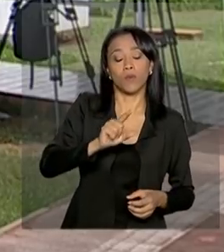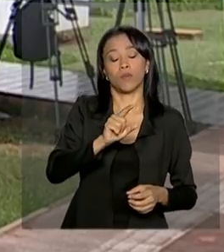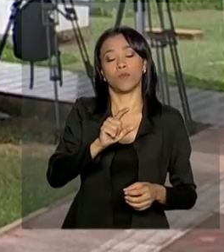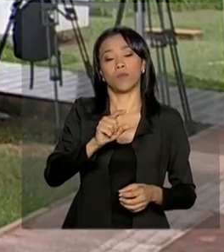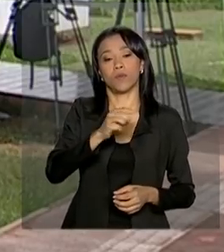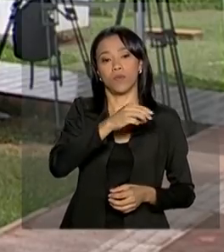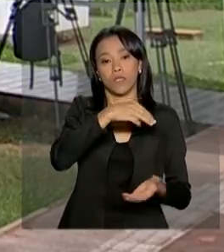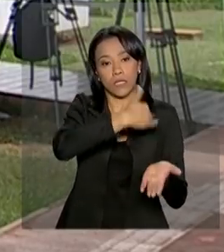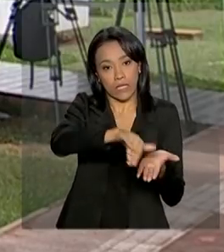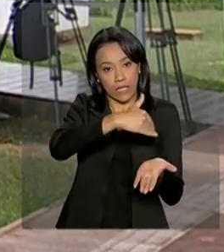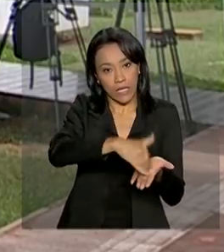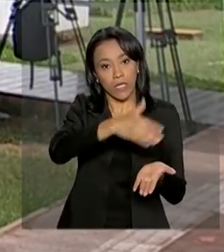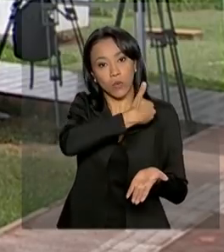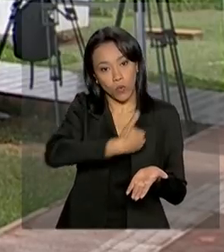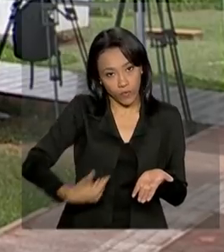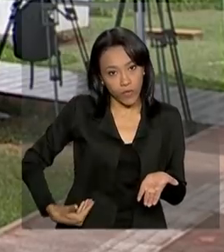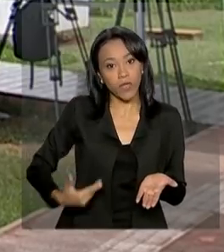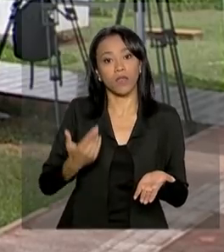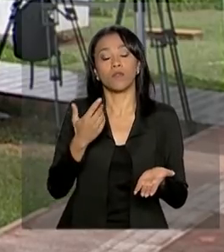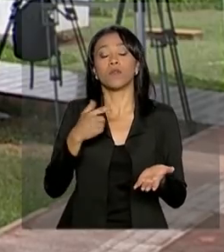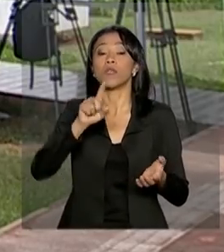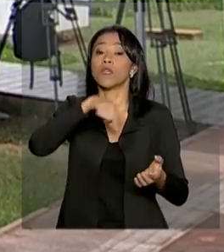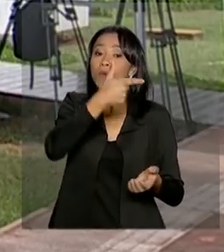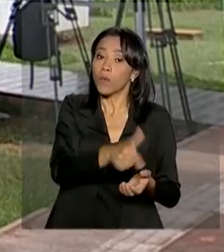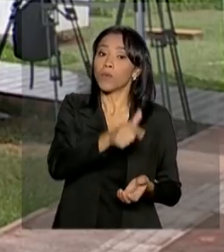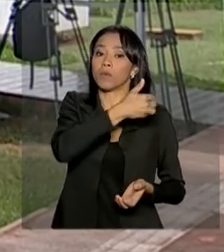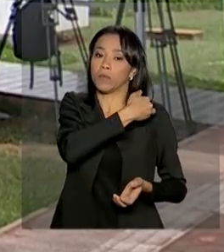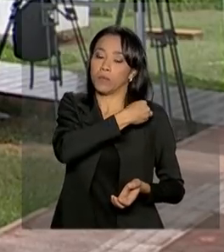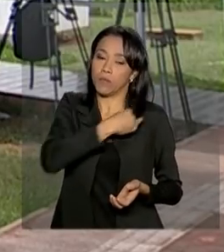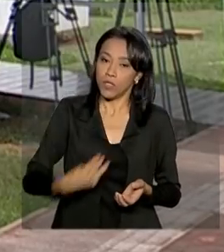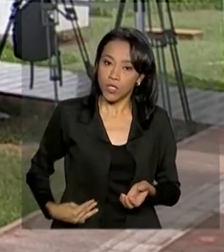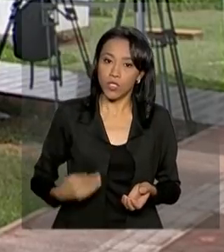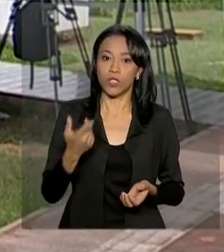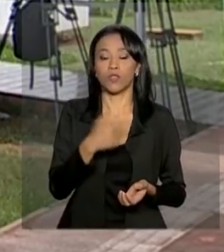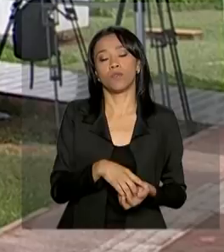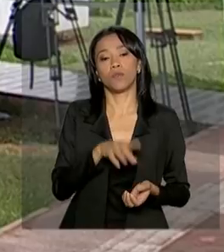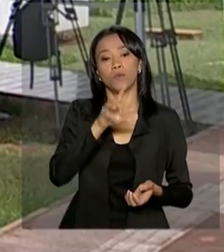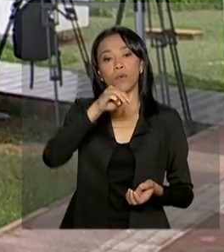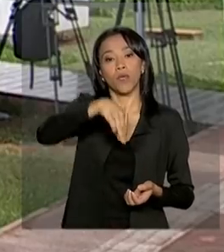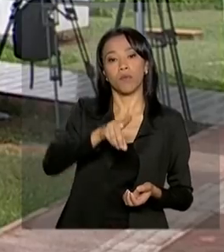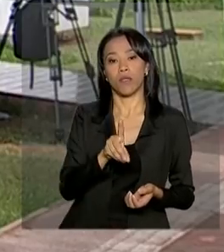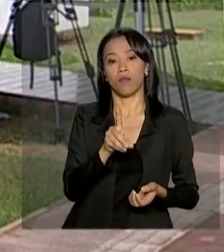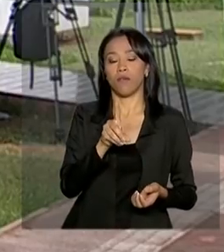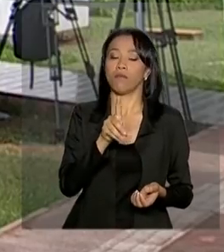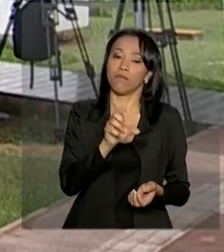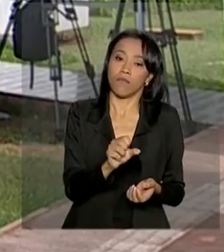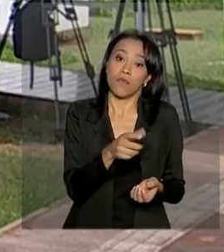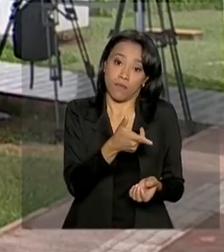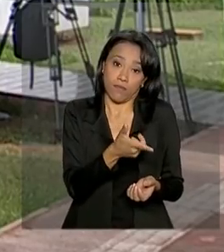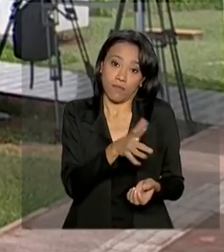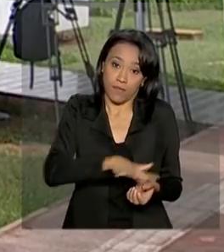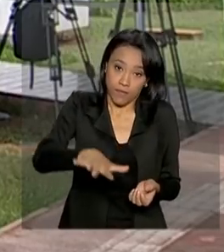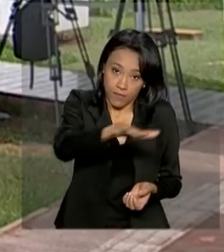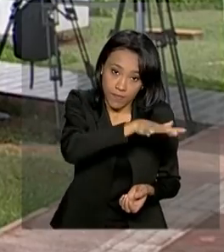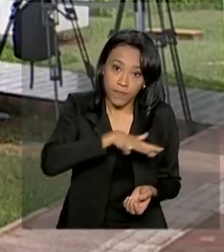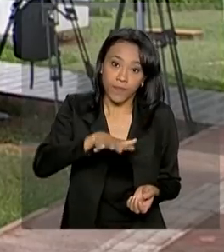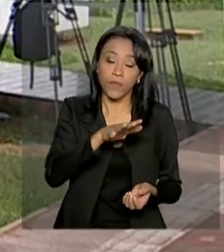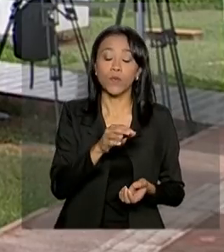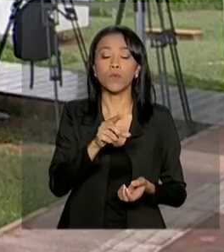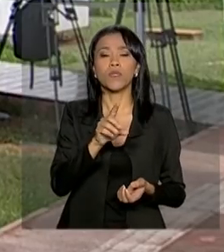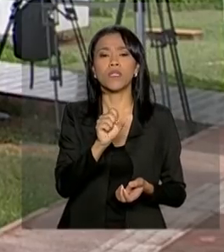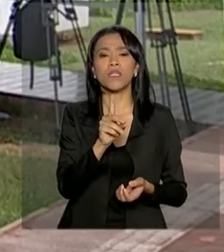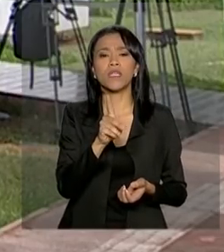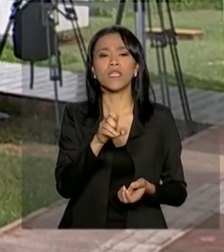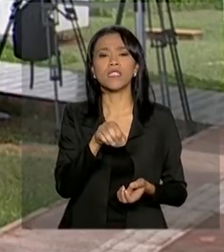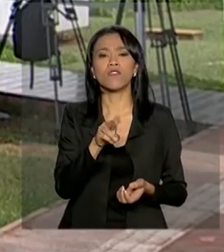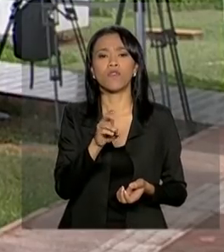da Secretaria do Governo, e o ministro do Desenvolvimento Regional, Gustavo Canuto. Neste domingo, Gustavo Canuto já